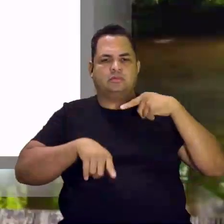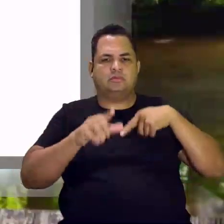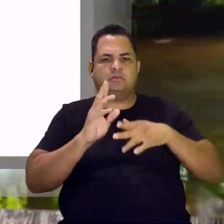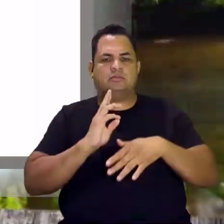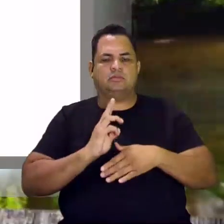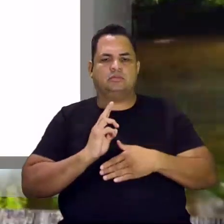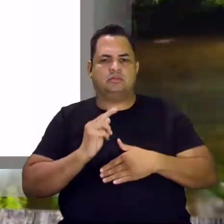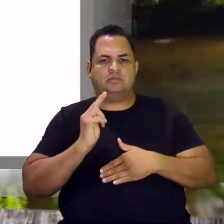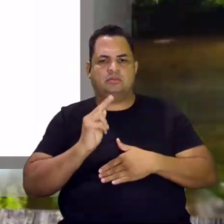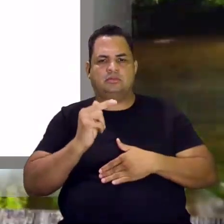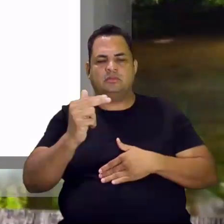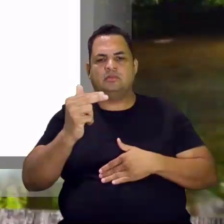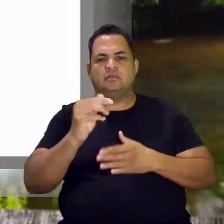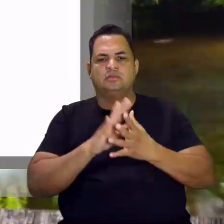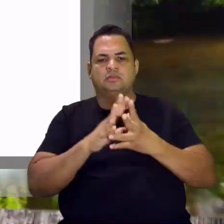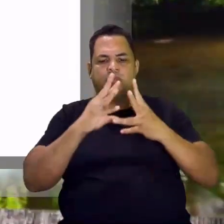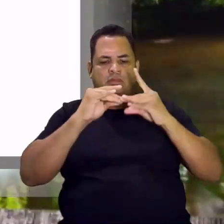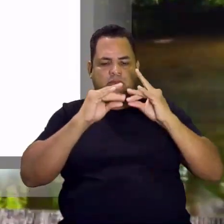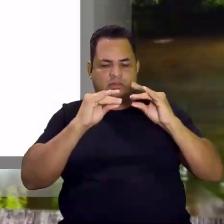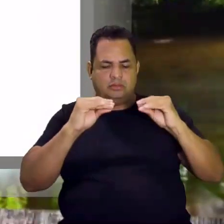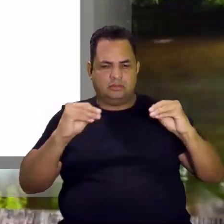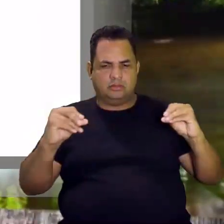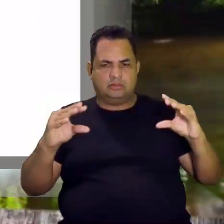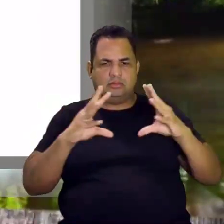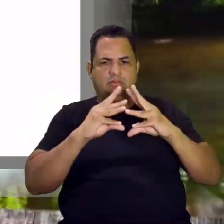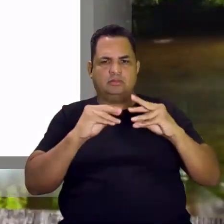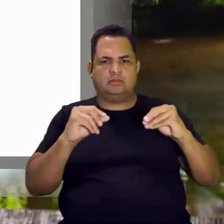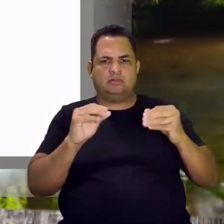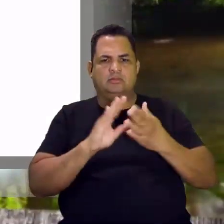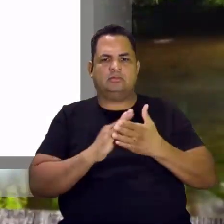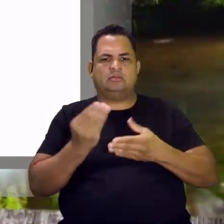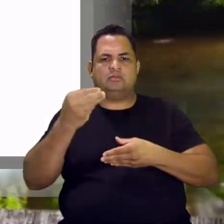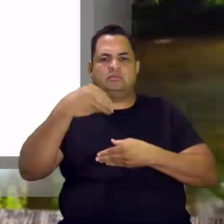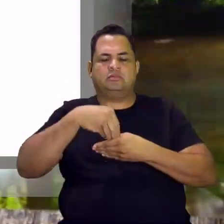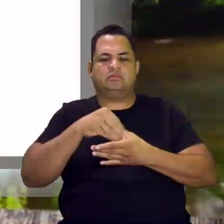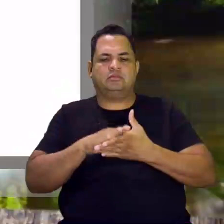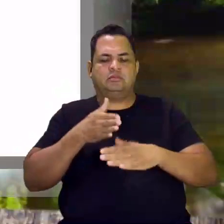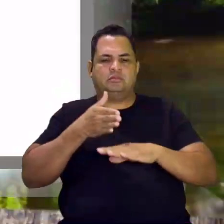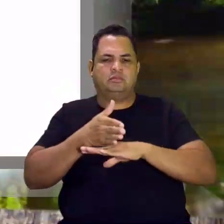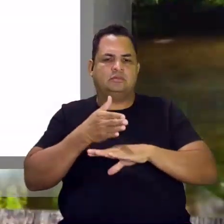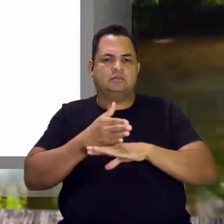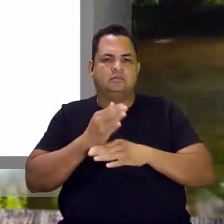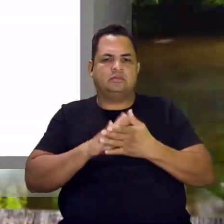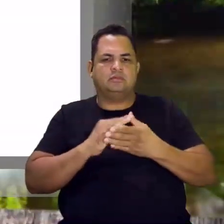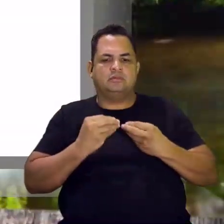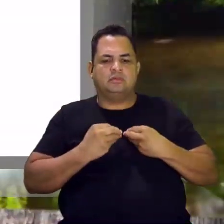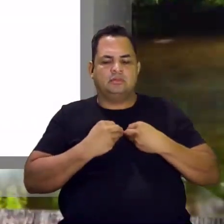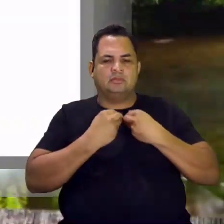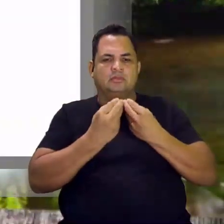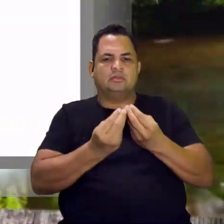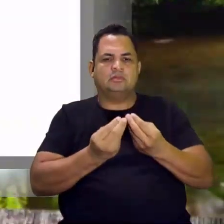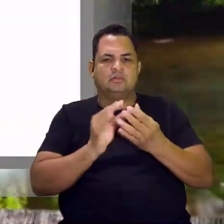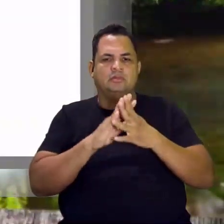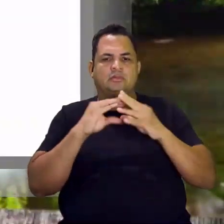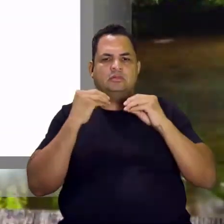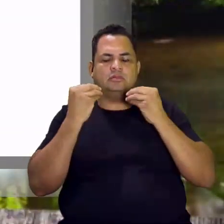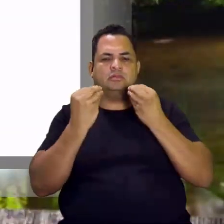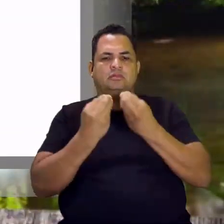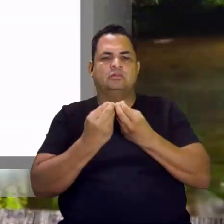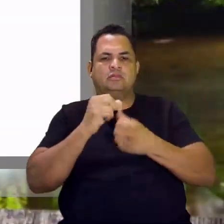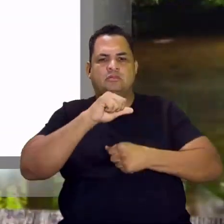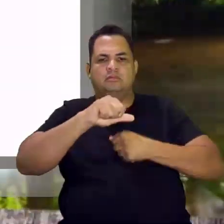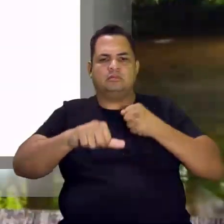os processos de decomposição vão participar disso tudo, para a devolução dessas substâncias que